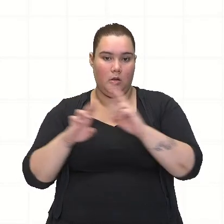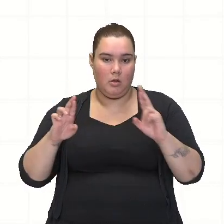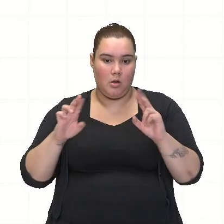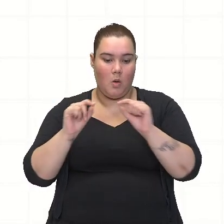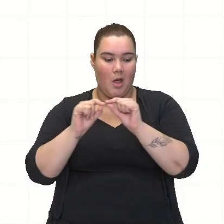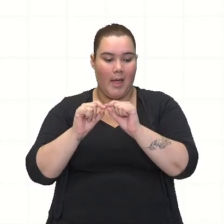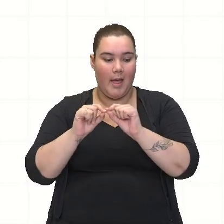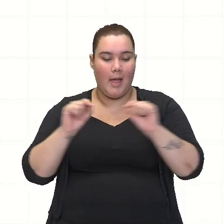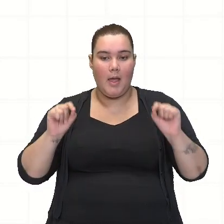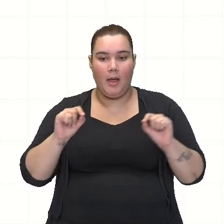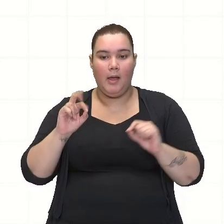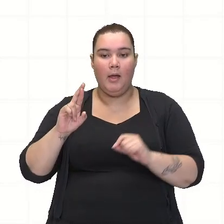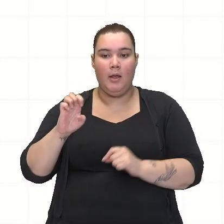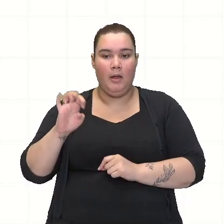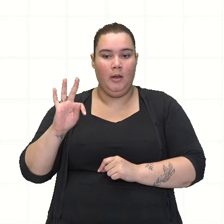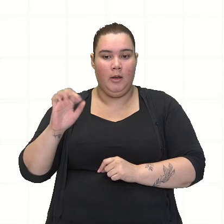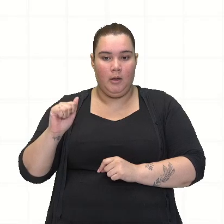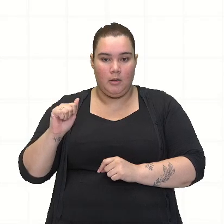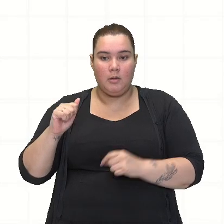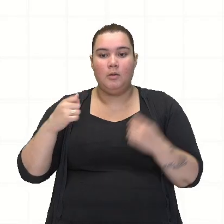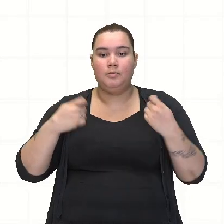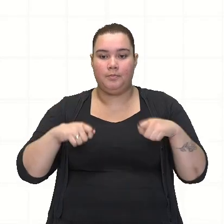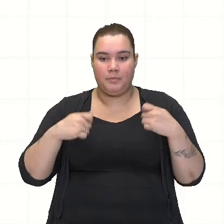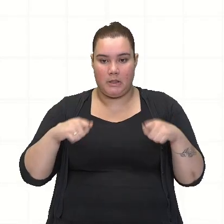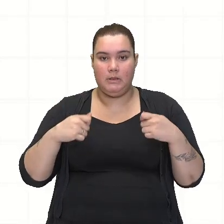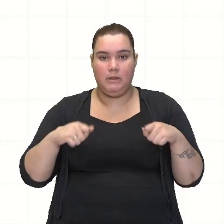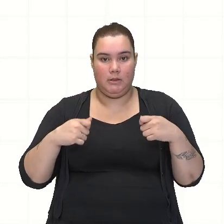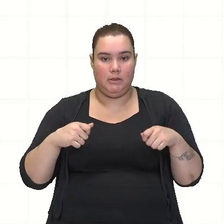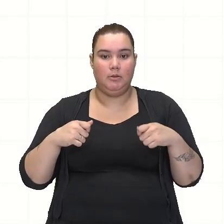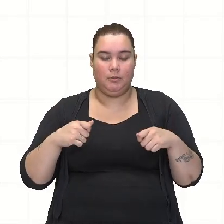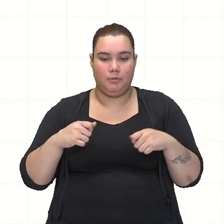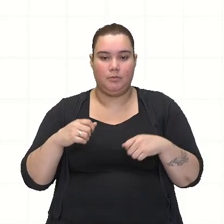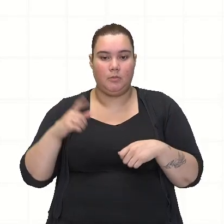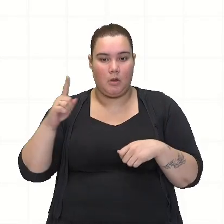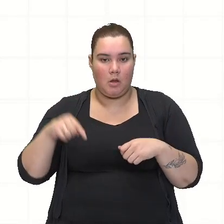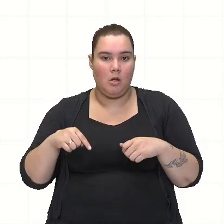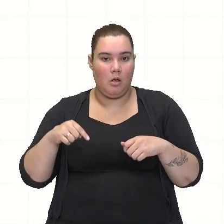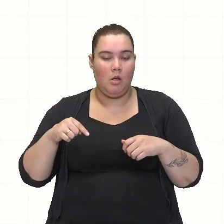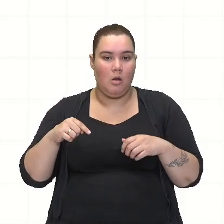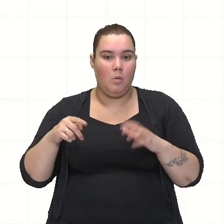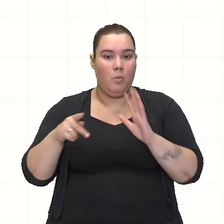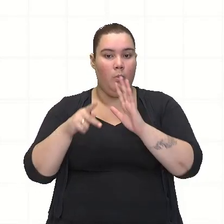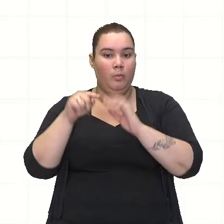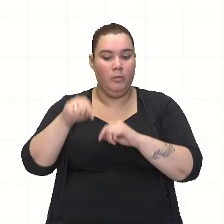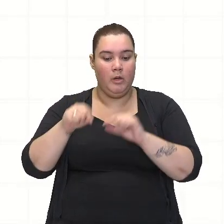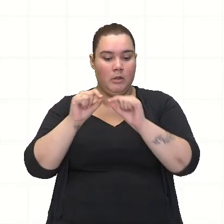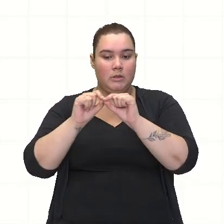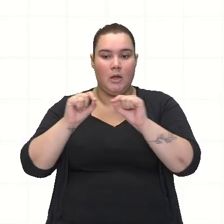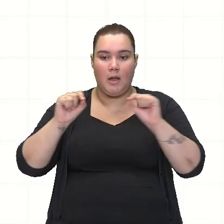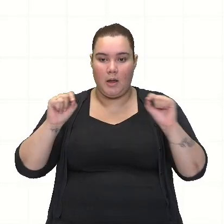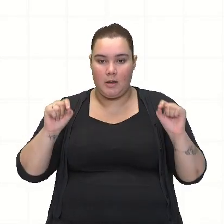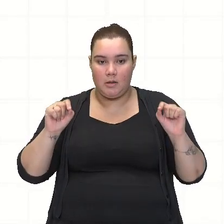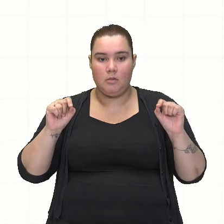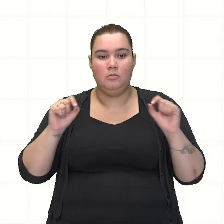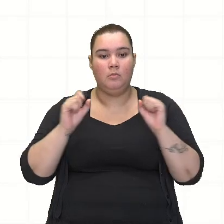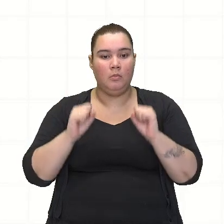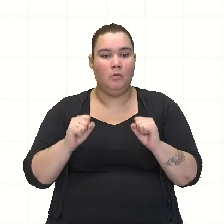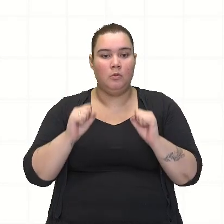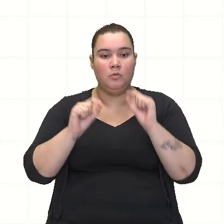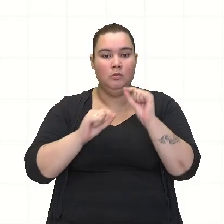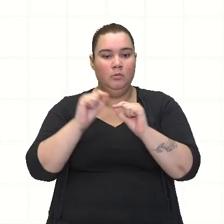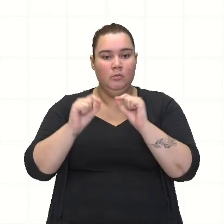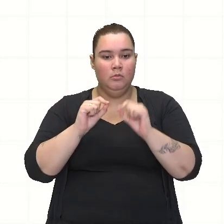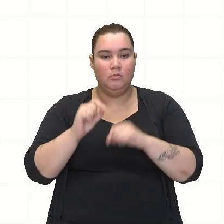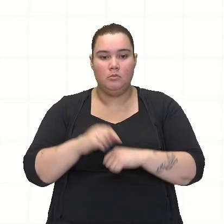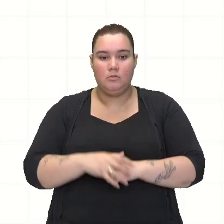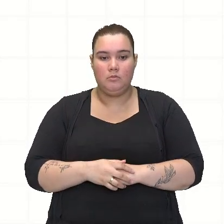reta. Vai ter que ter uma reta como parâmetro. Essa reta, ela pode ser o quê, ó?